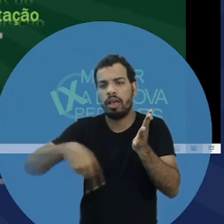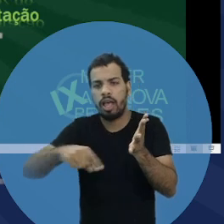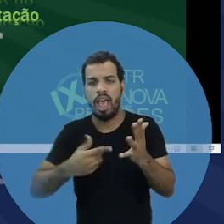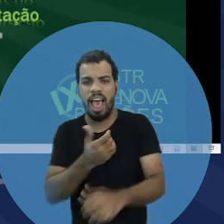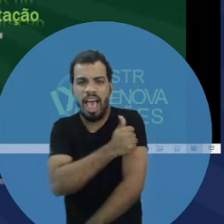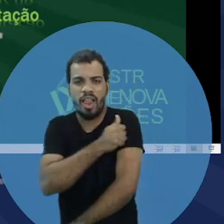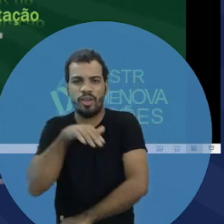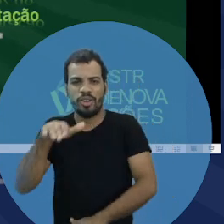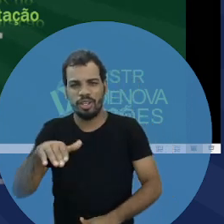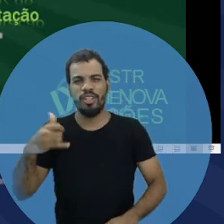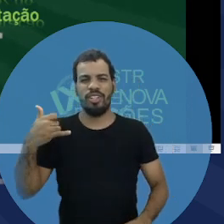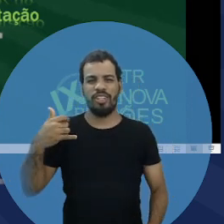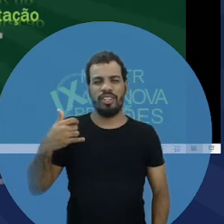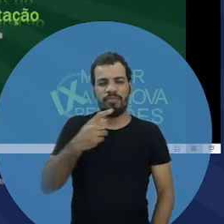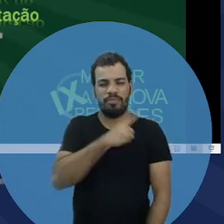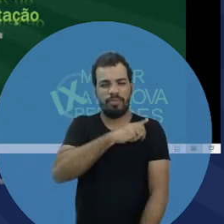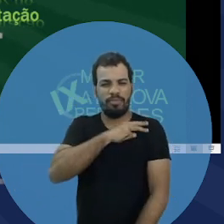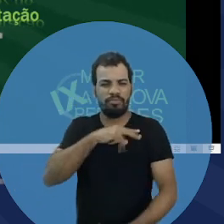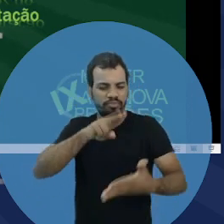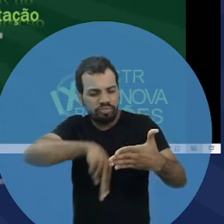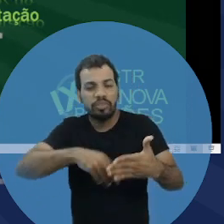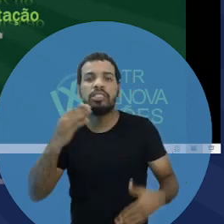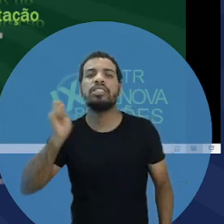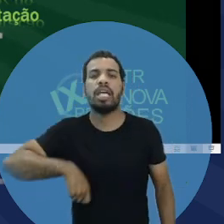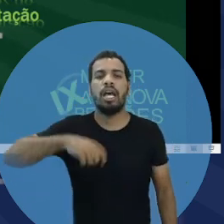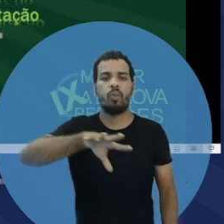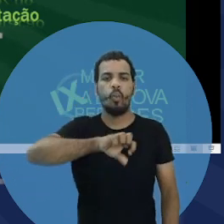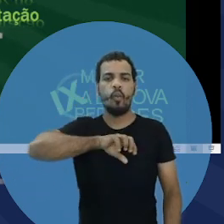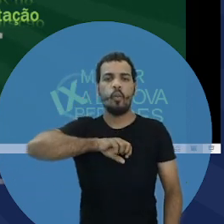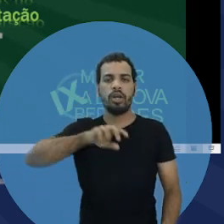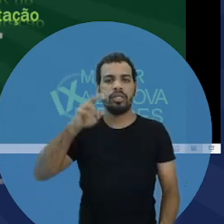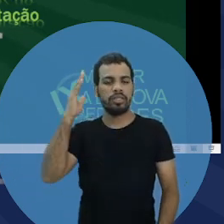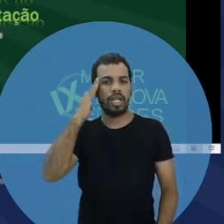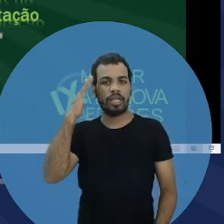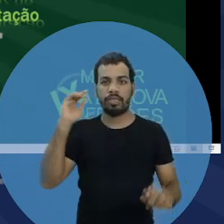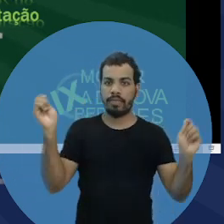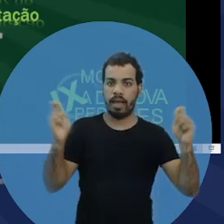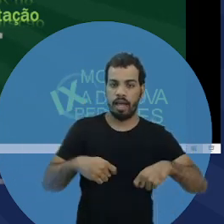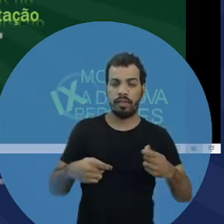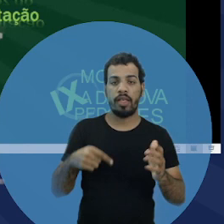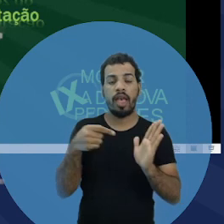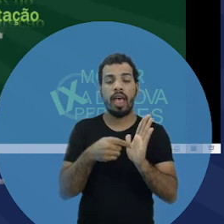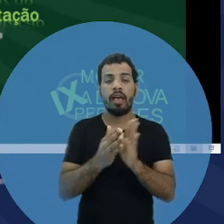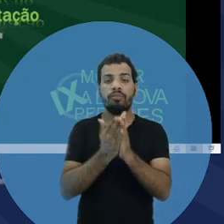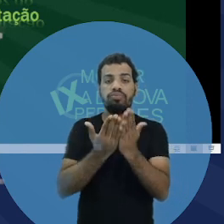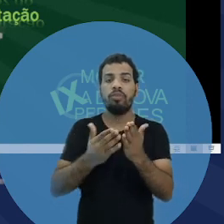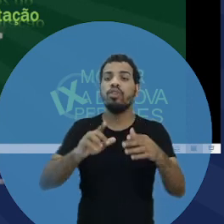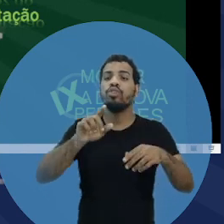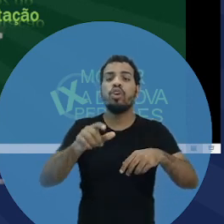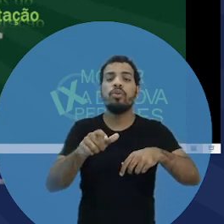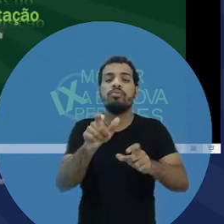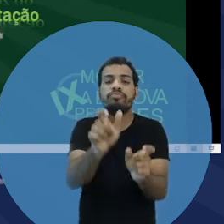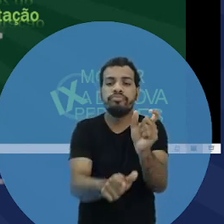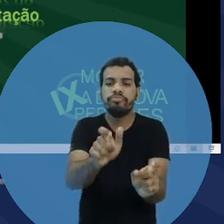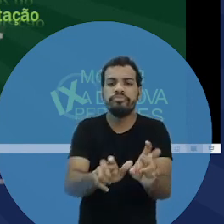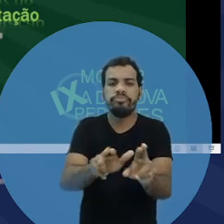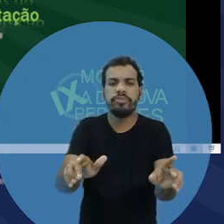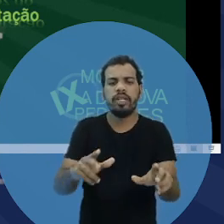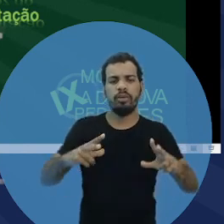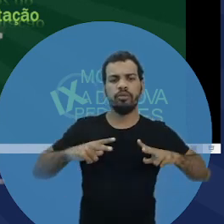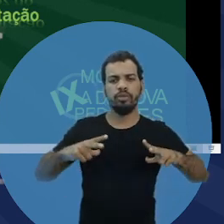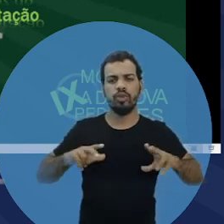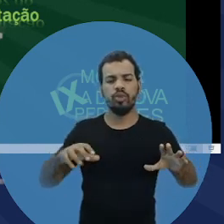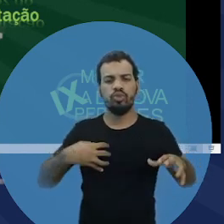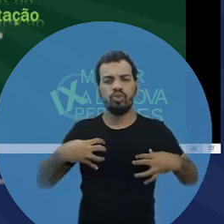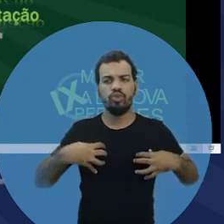nós trabalhamos, ela fala sobre essa questão das subjetividades, né, da escuta, né?